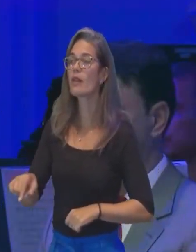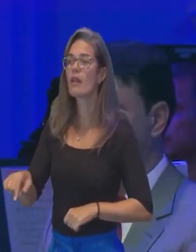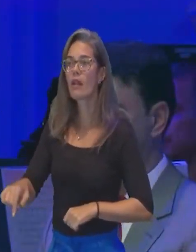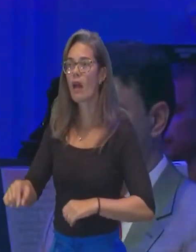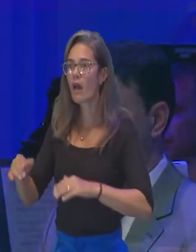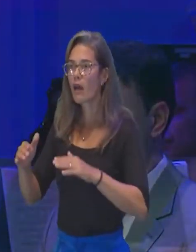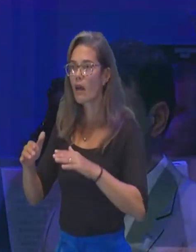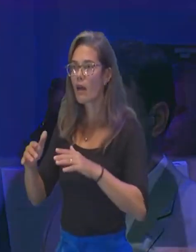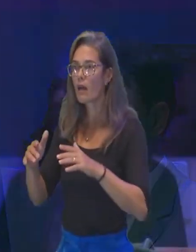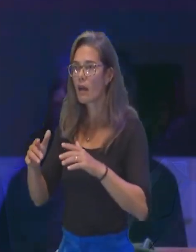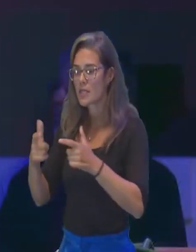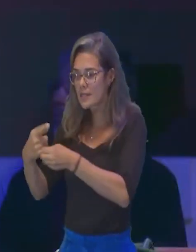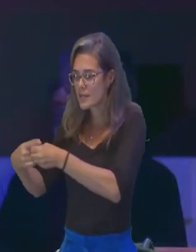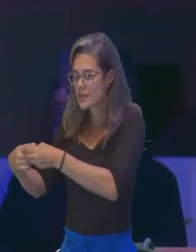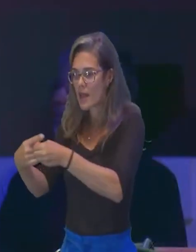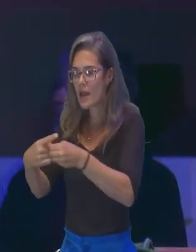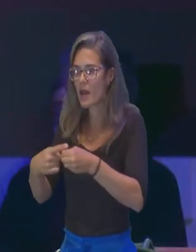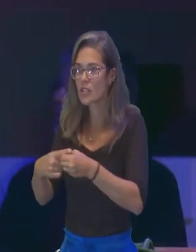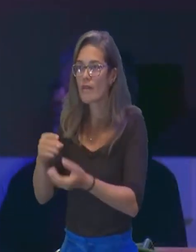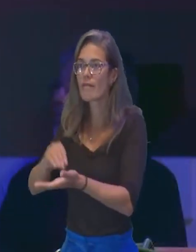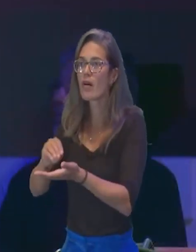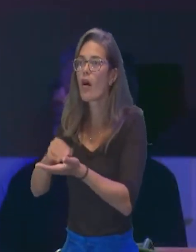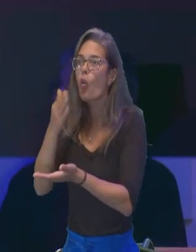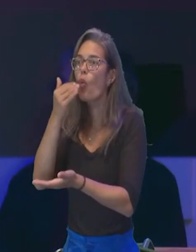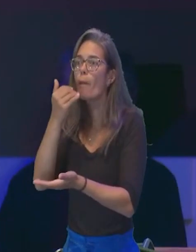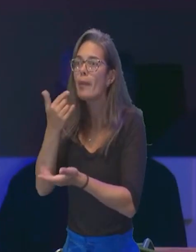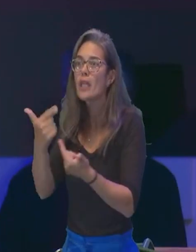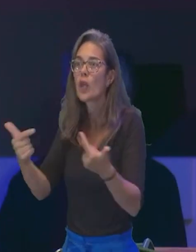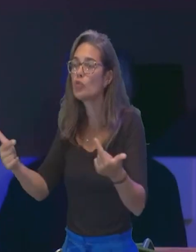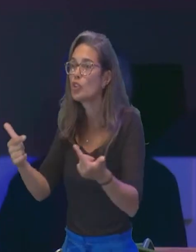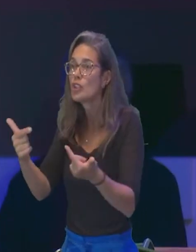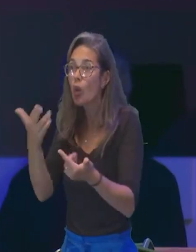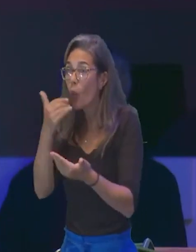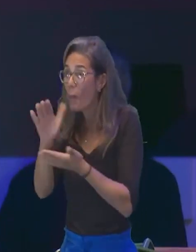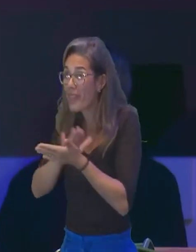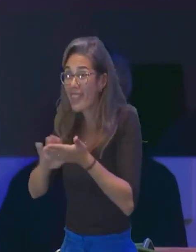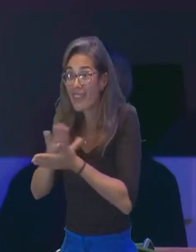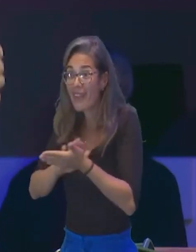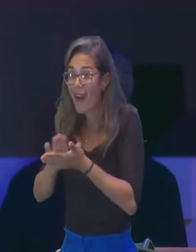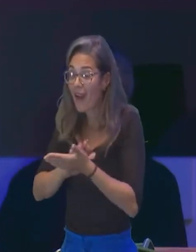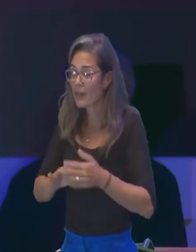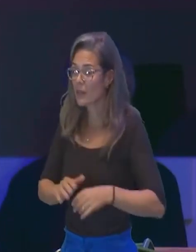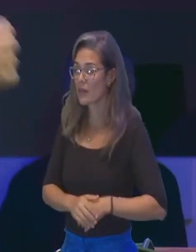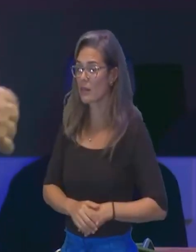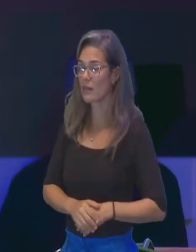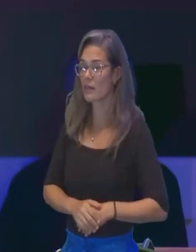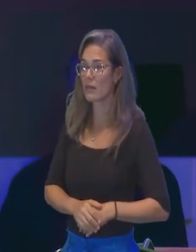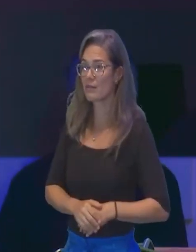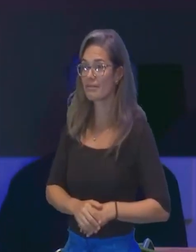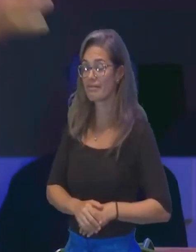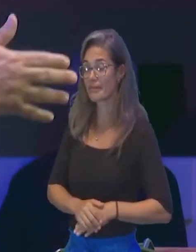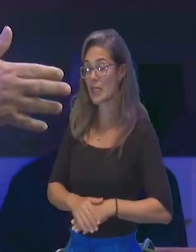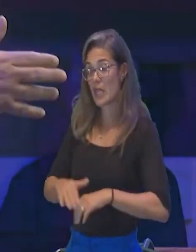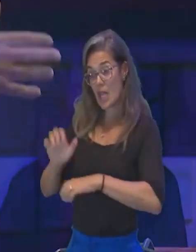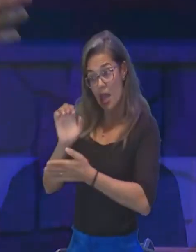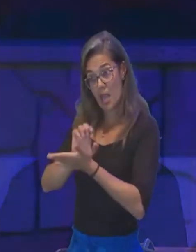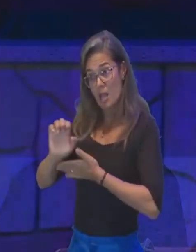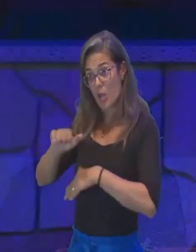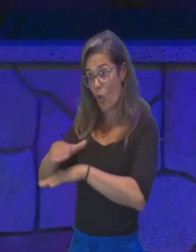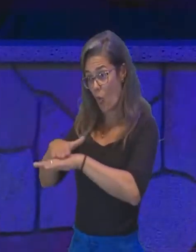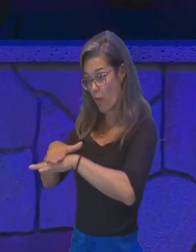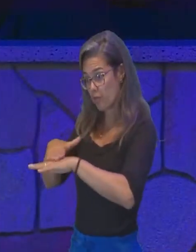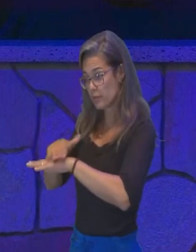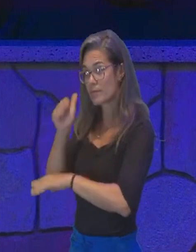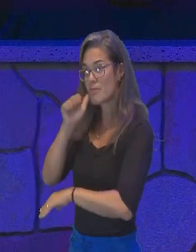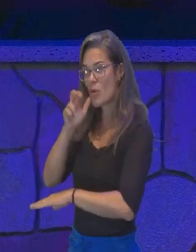comida na cidade, não havia comida na casa daquela mulher. E ele disse: eu vim aqui porque o Senhor me mandou para que você cuide de mim. E aquela